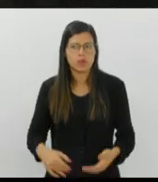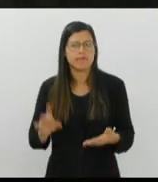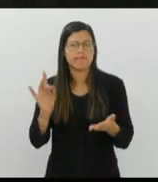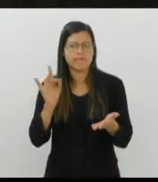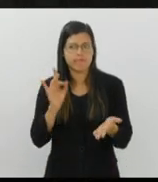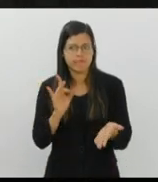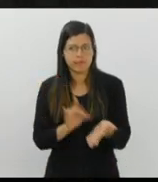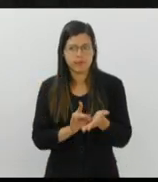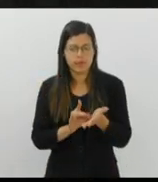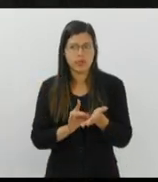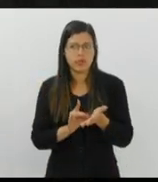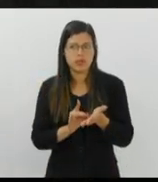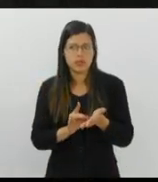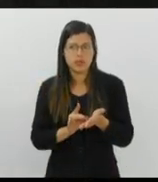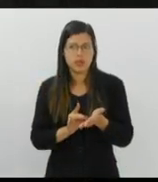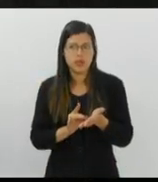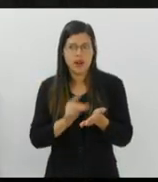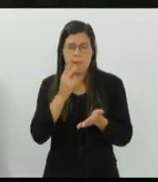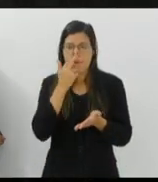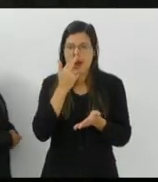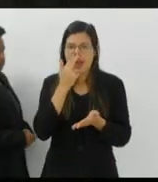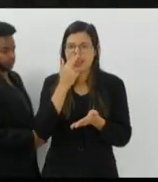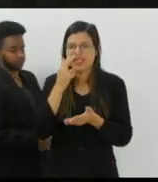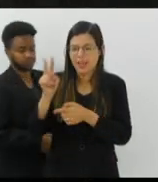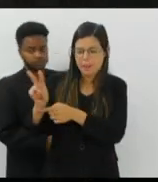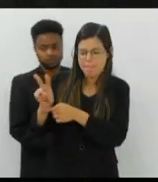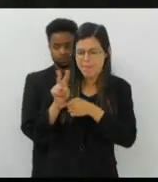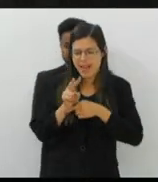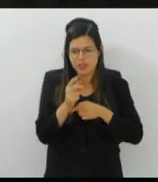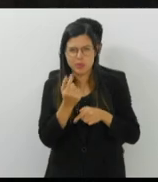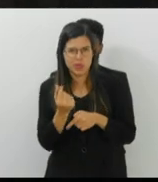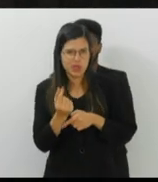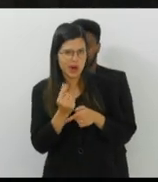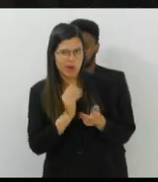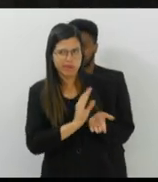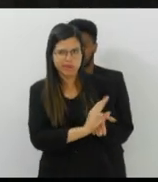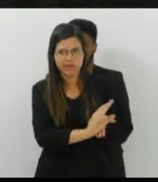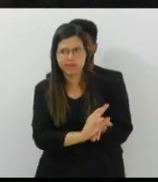Paulo. A agiotagem que o Estado do Rio de Janeiro vive